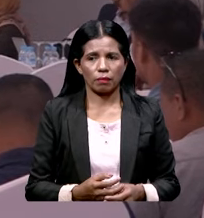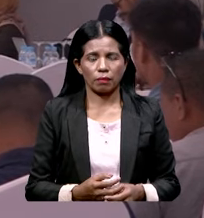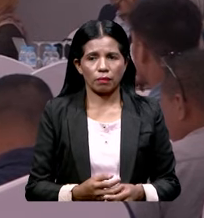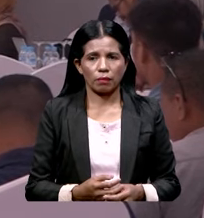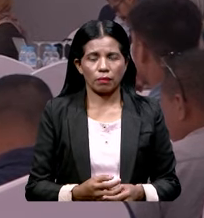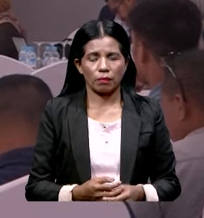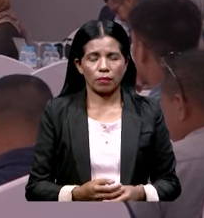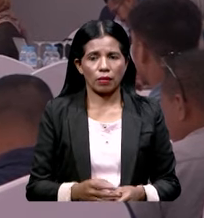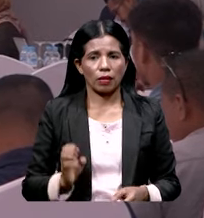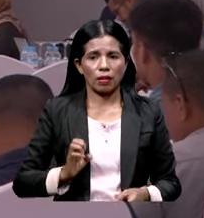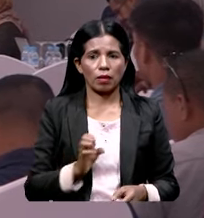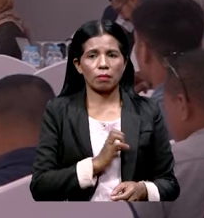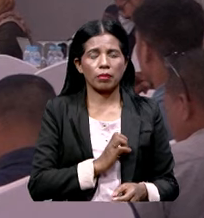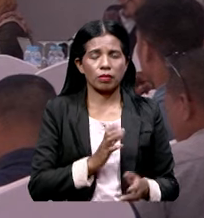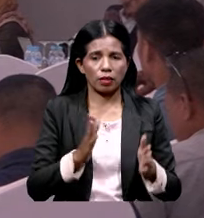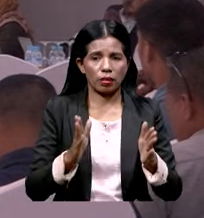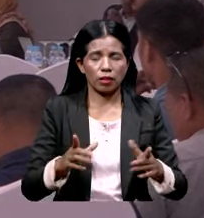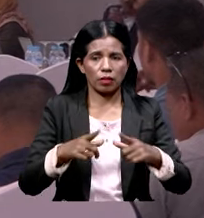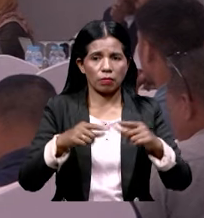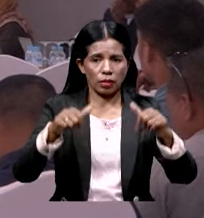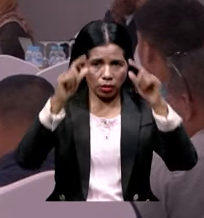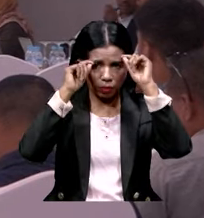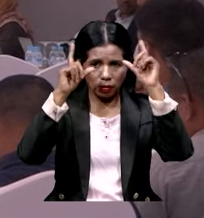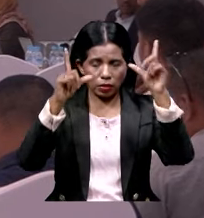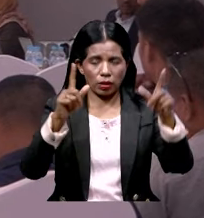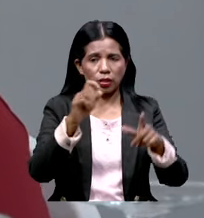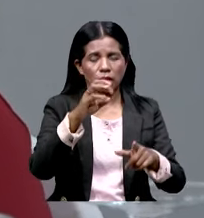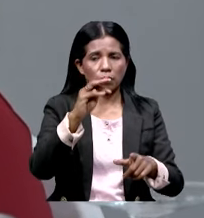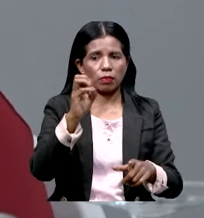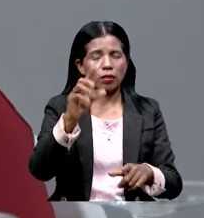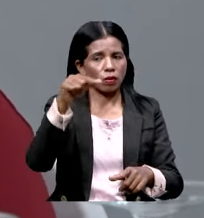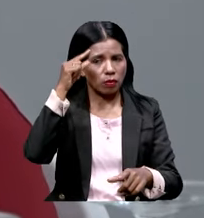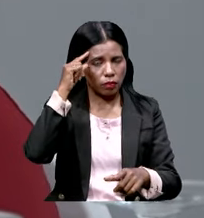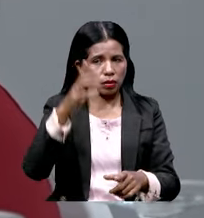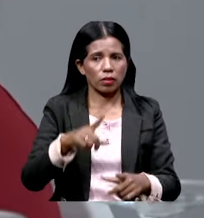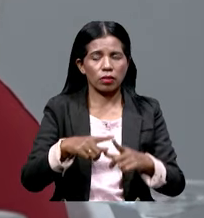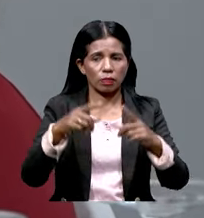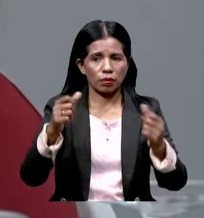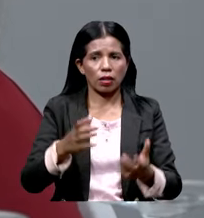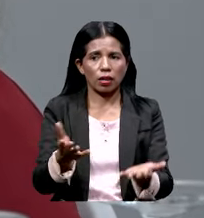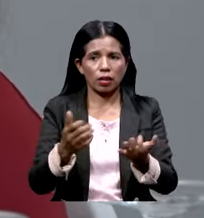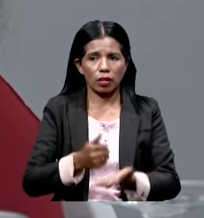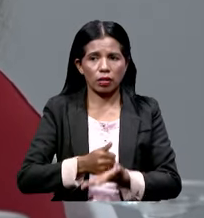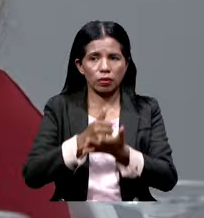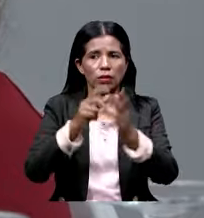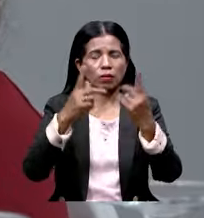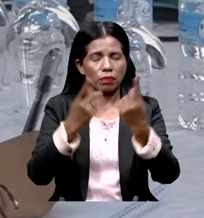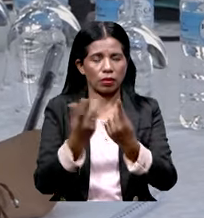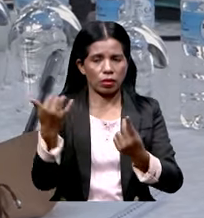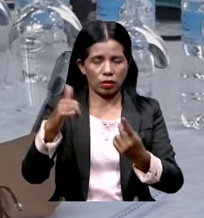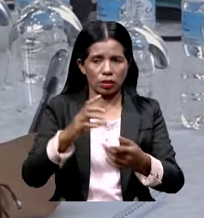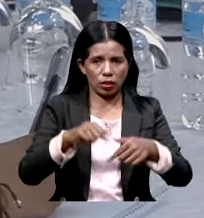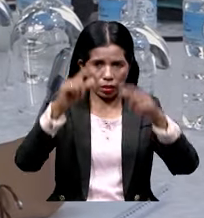Nunemos embaixador Japão ya Timor Leste Kimura Tetsuya Hateten, governo Japão akara kapoya empresario sira ya Timor Leste, podi